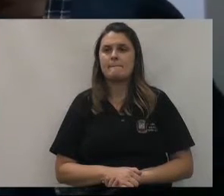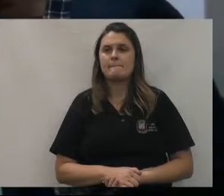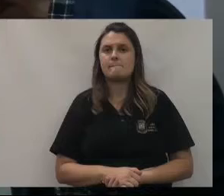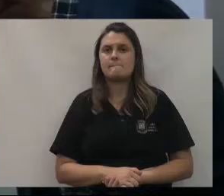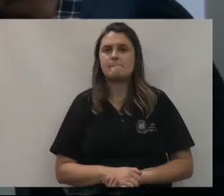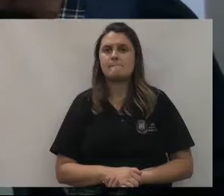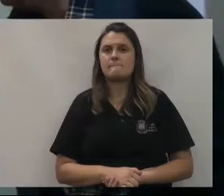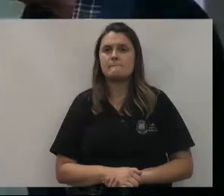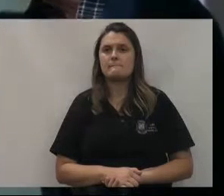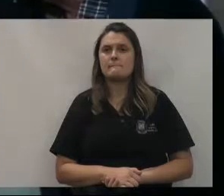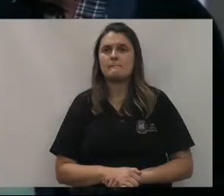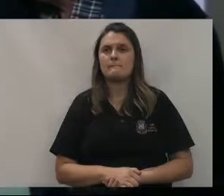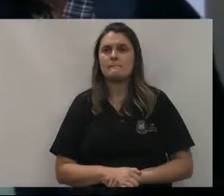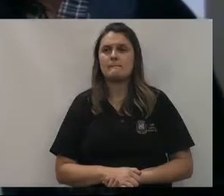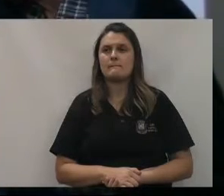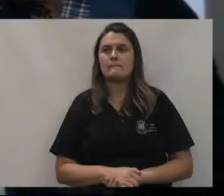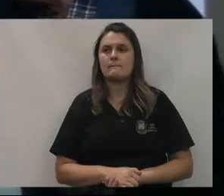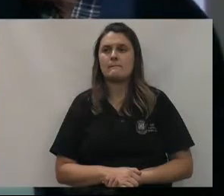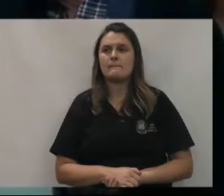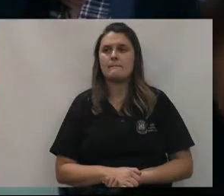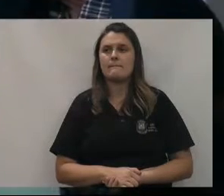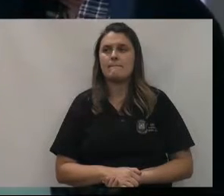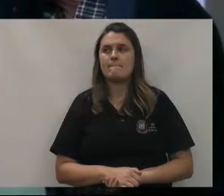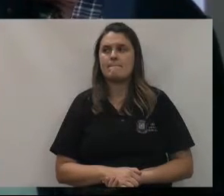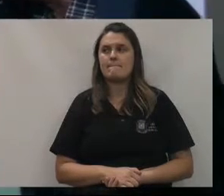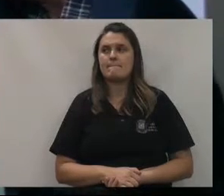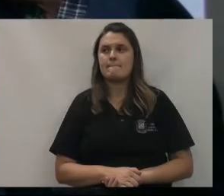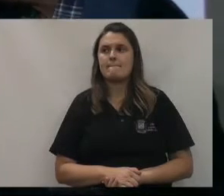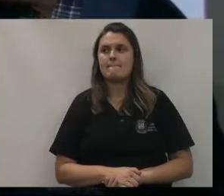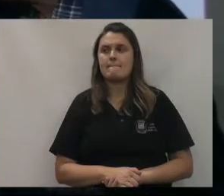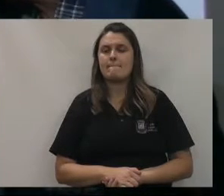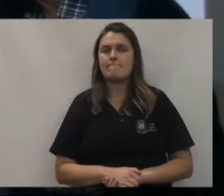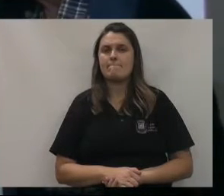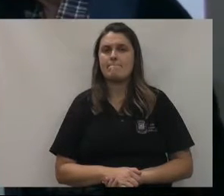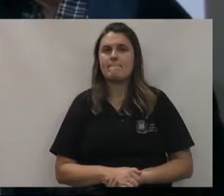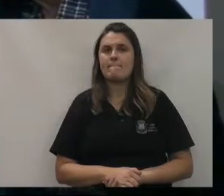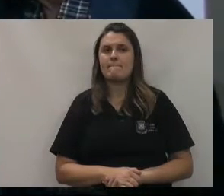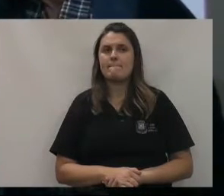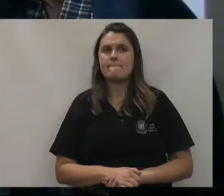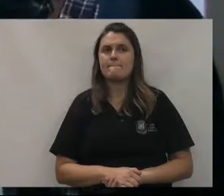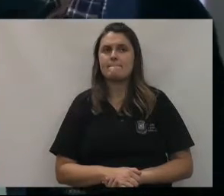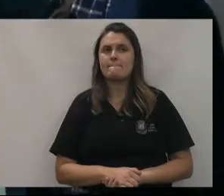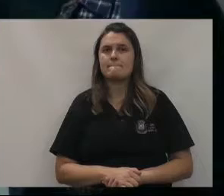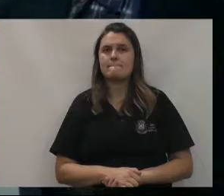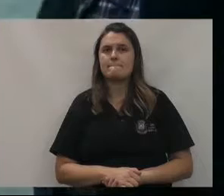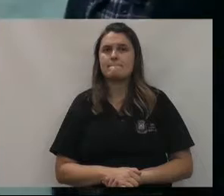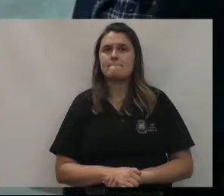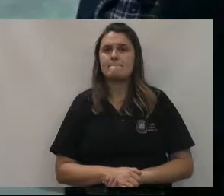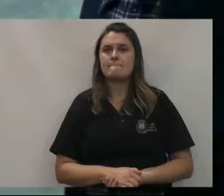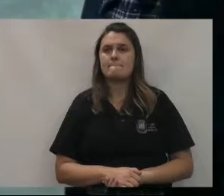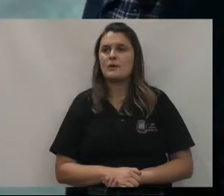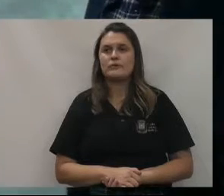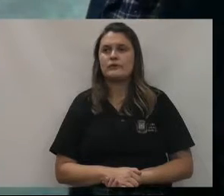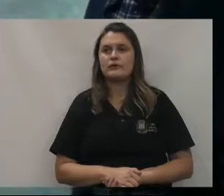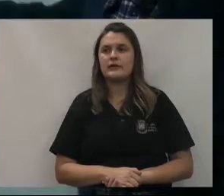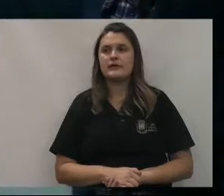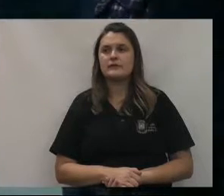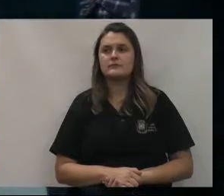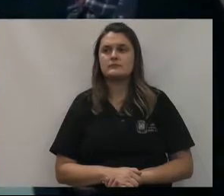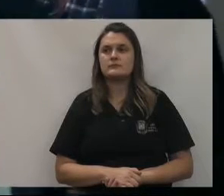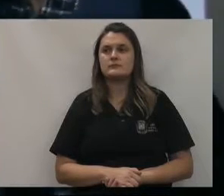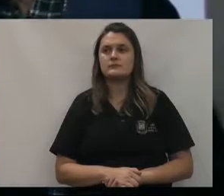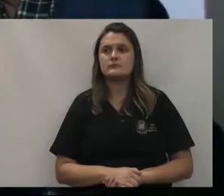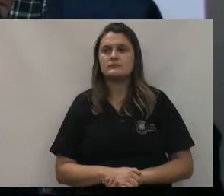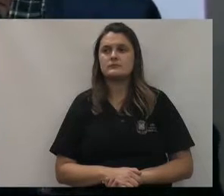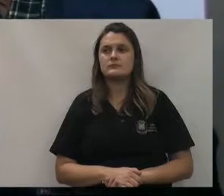Vitória está mais ou menos por aqui. Esse traçado aqui, ele já vai derramar as águas na represa do Pão Vazio. Não vai